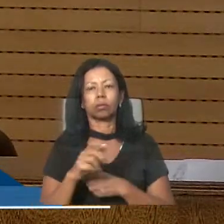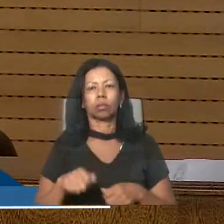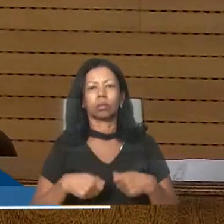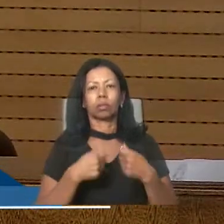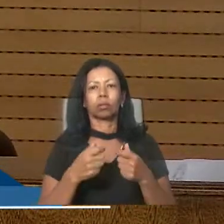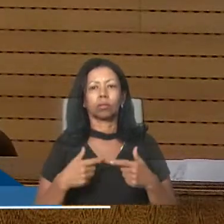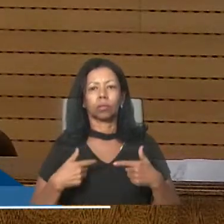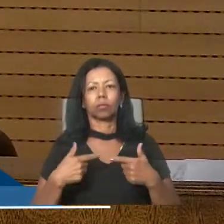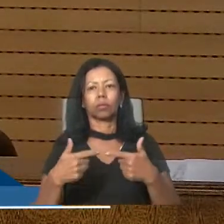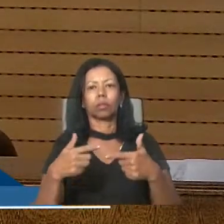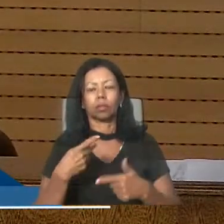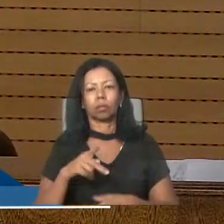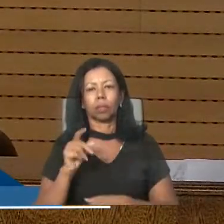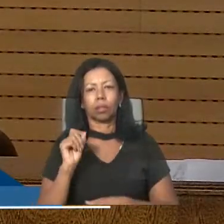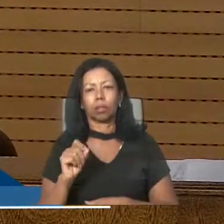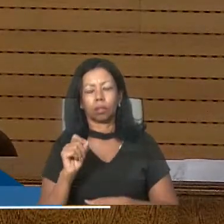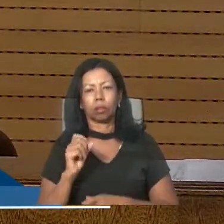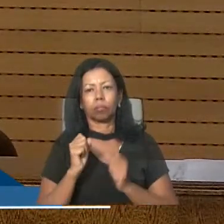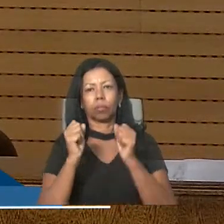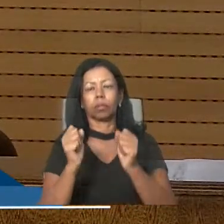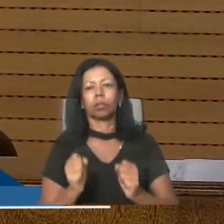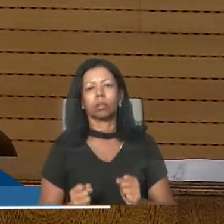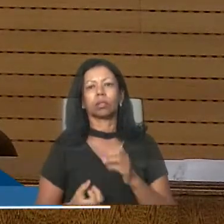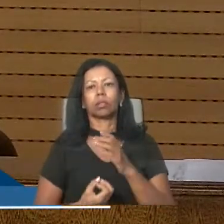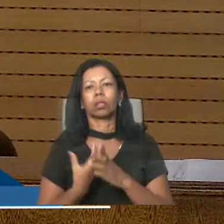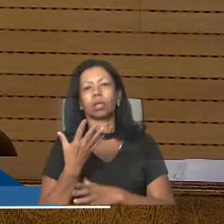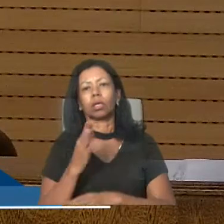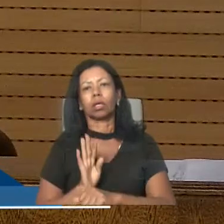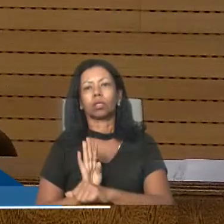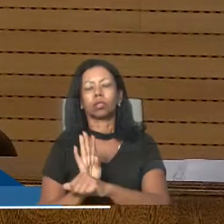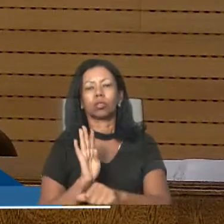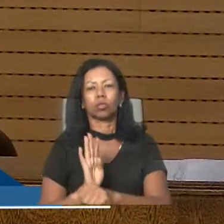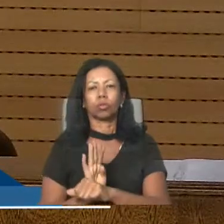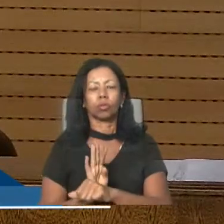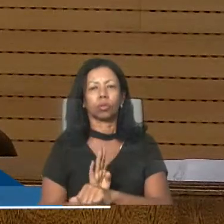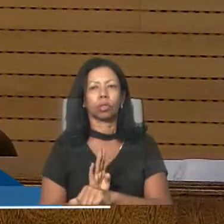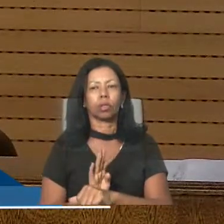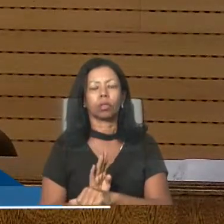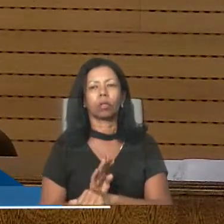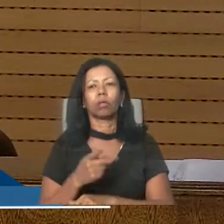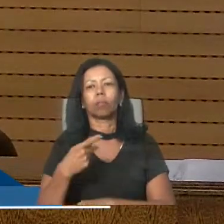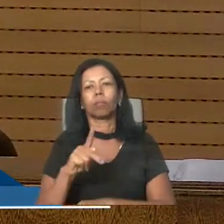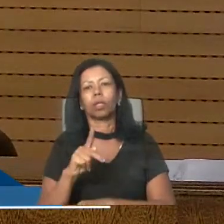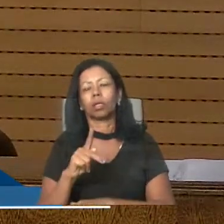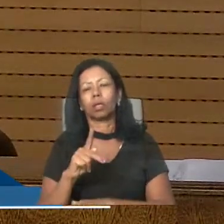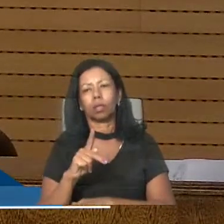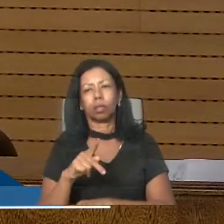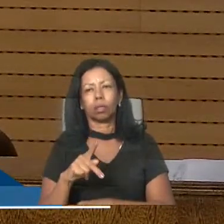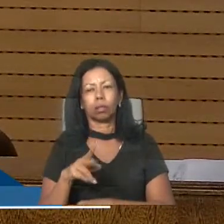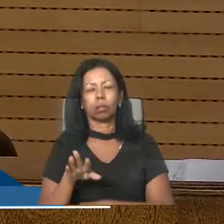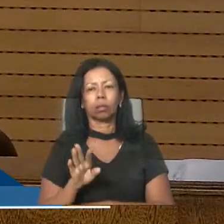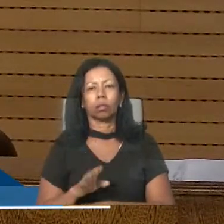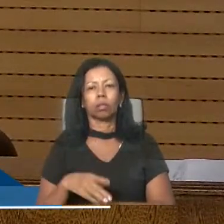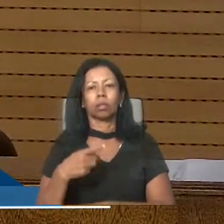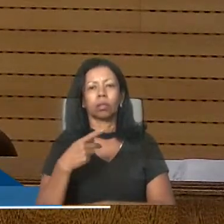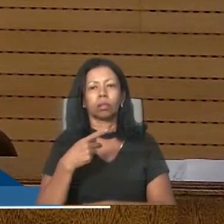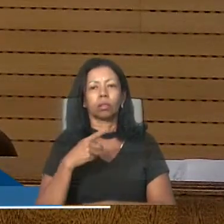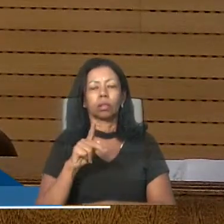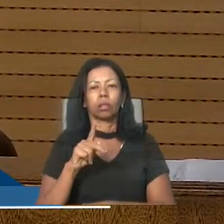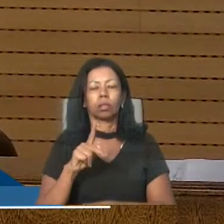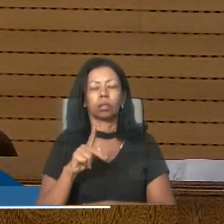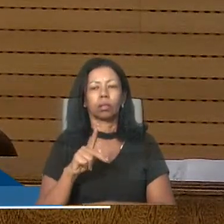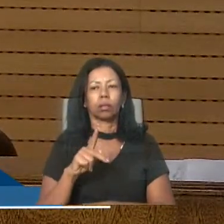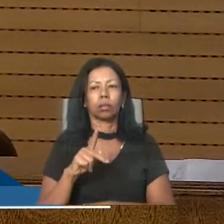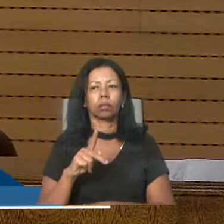no sentido de prever a possibilidade de criação de benefícios eventuais para o provimento de necessidades oriundas